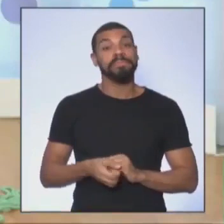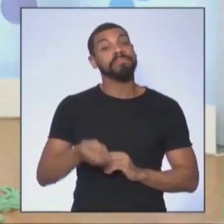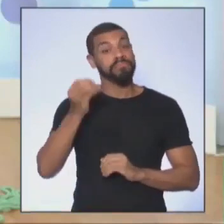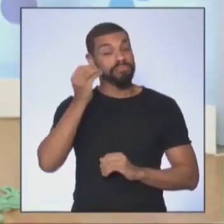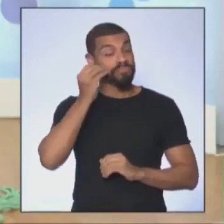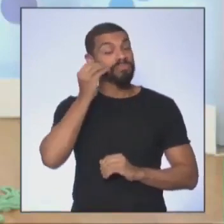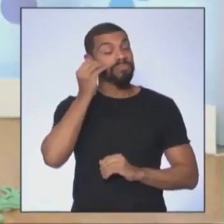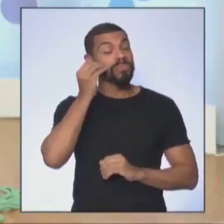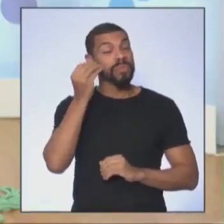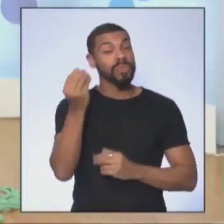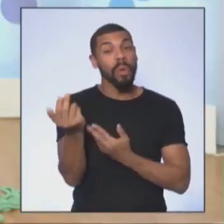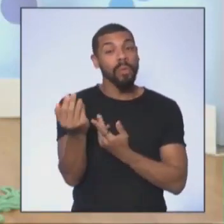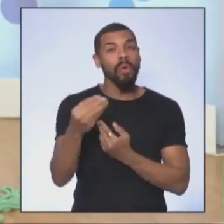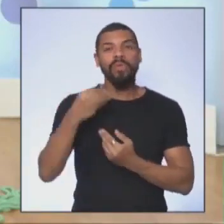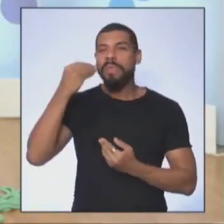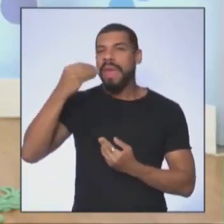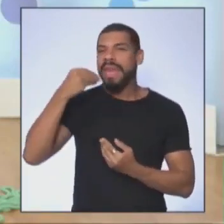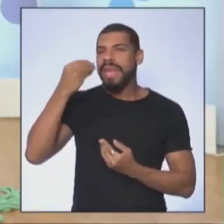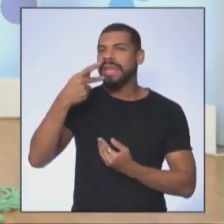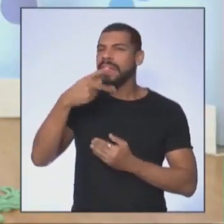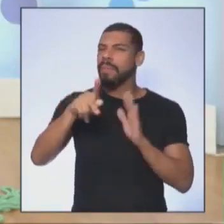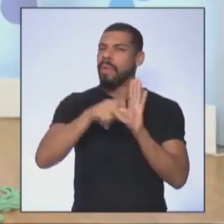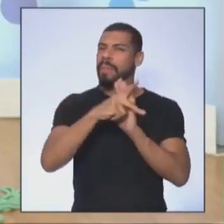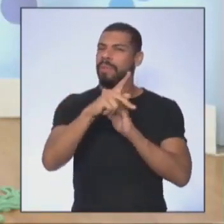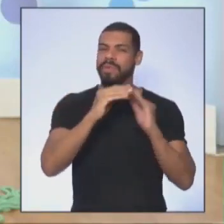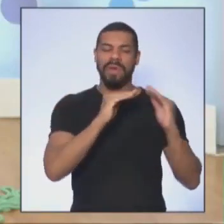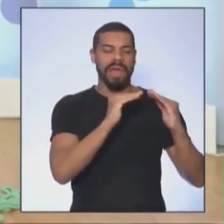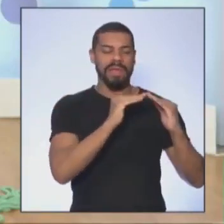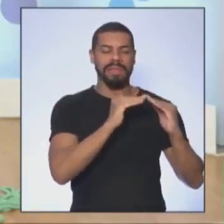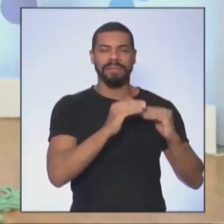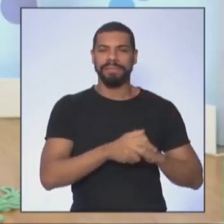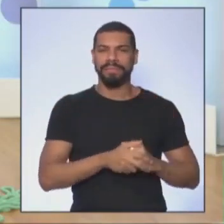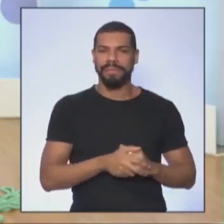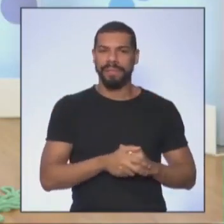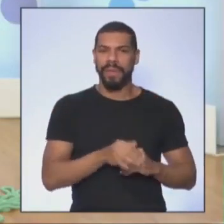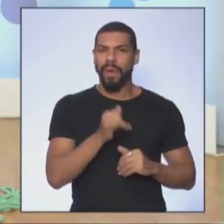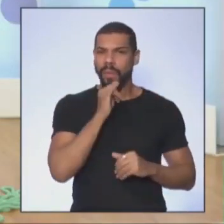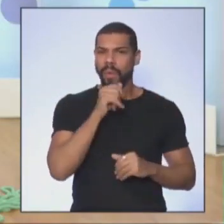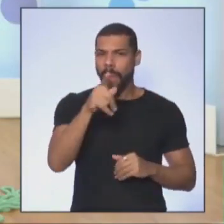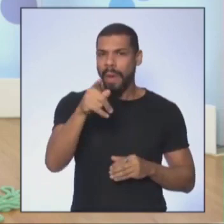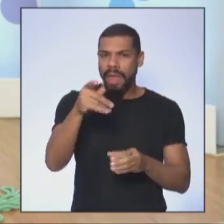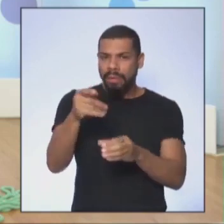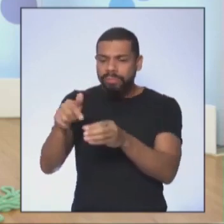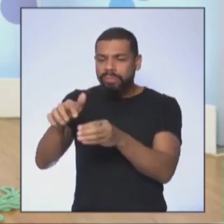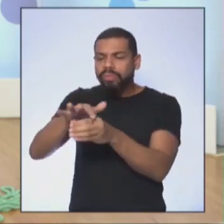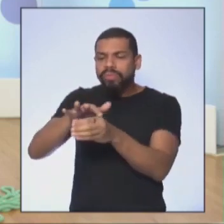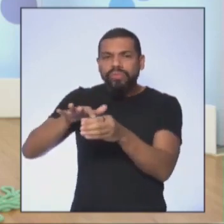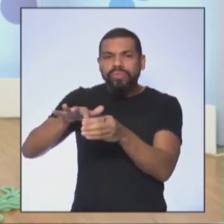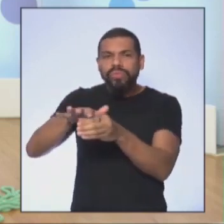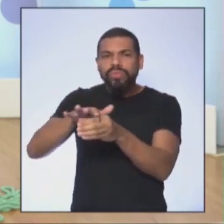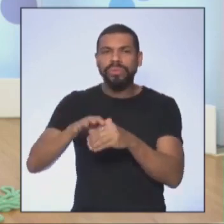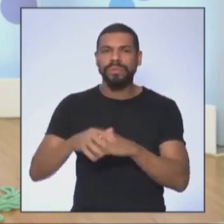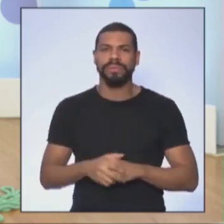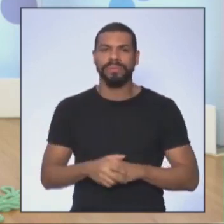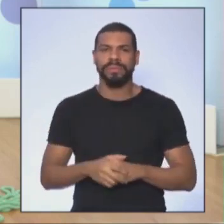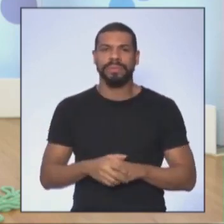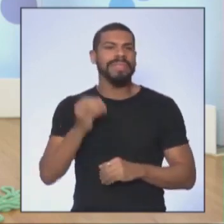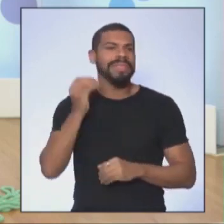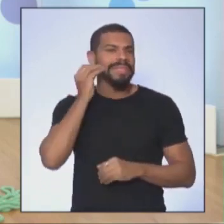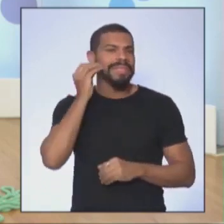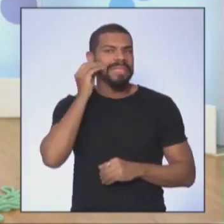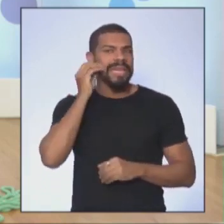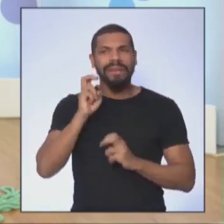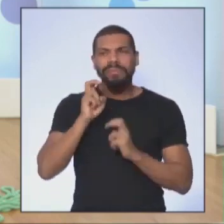tentar fazer experimentos na sua casa. Então, pegue uma taça escondida da sua mãe, vá para o seu quarto e comece a gritar. Por que